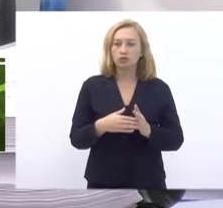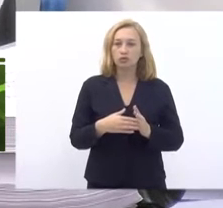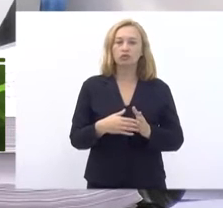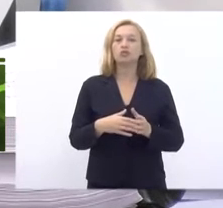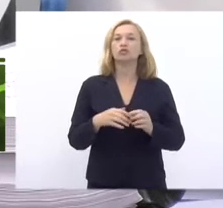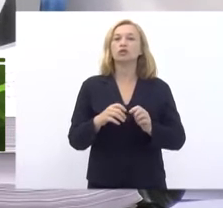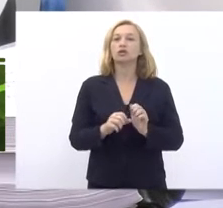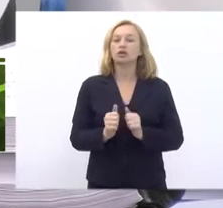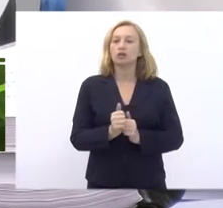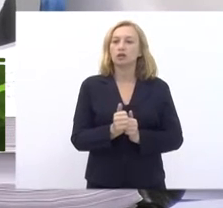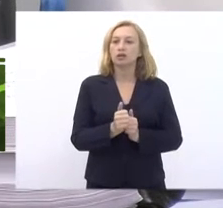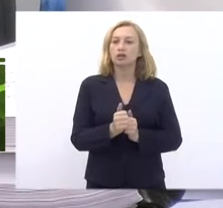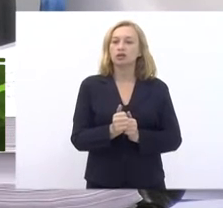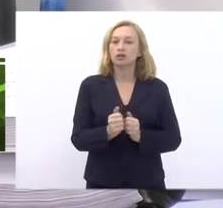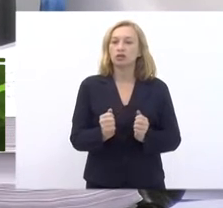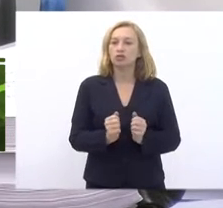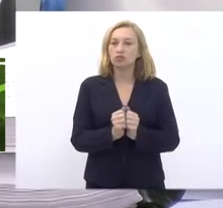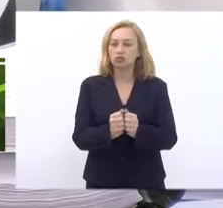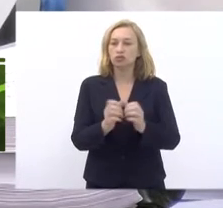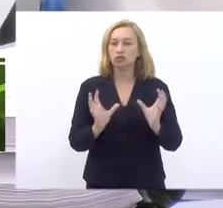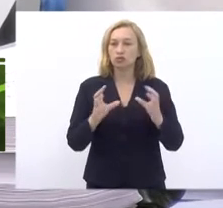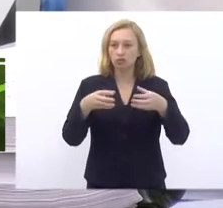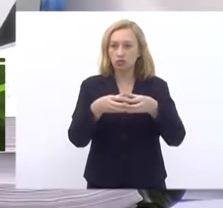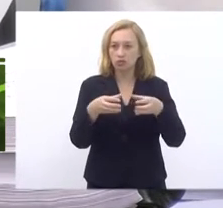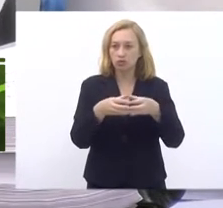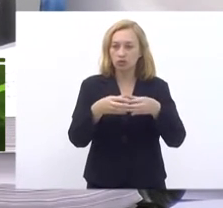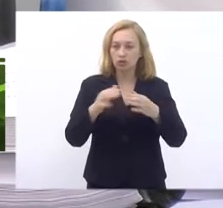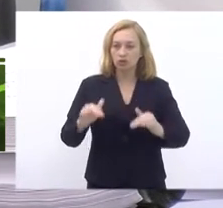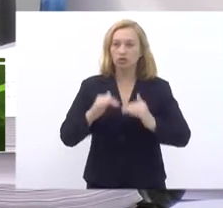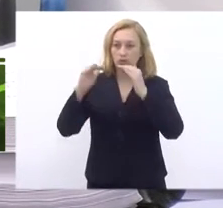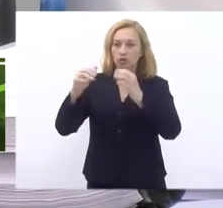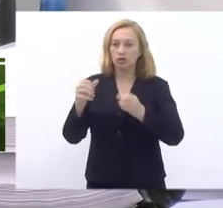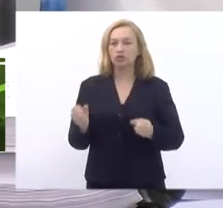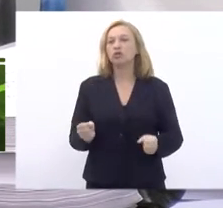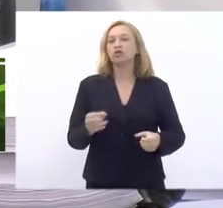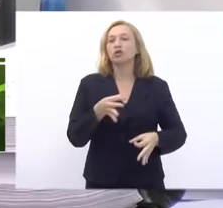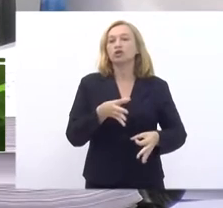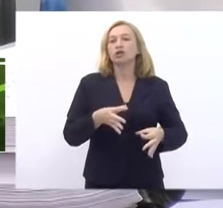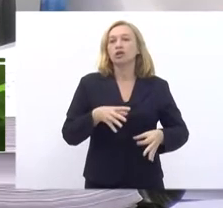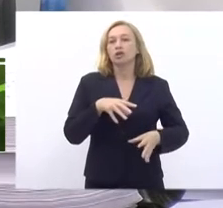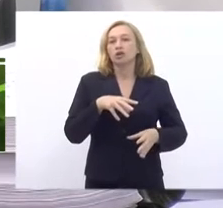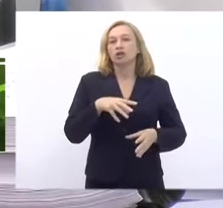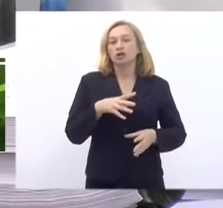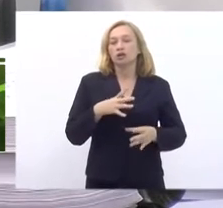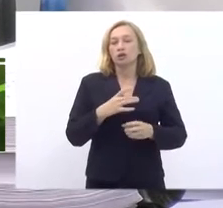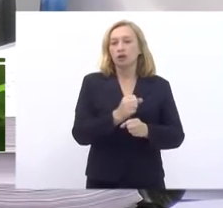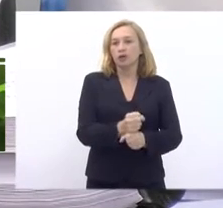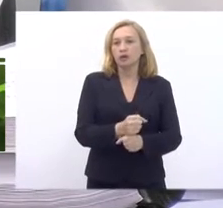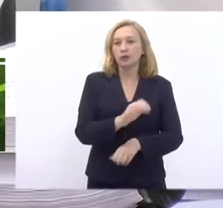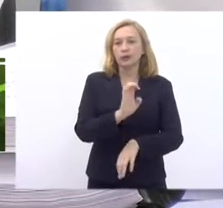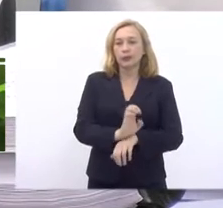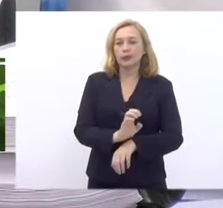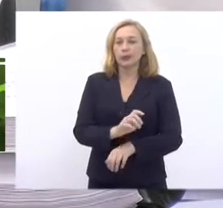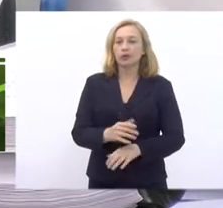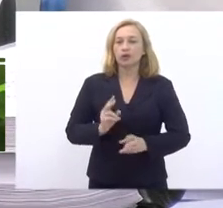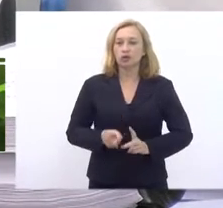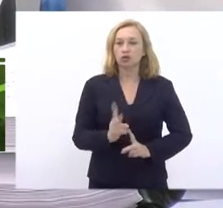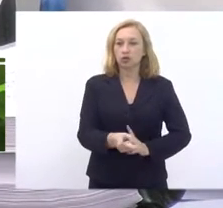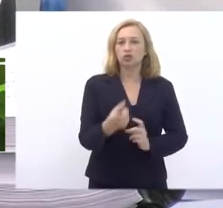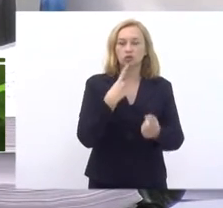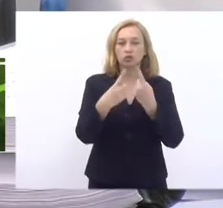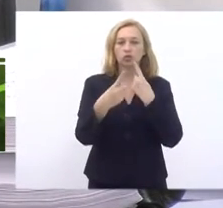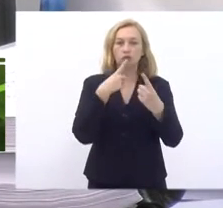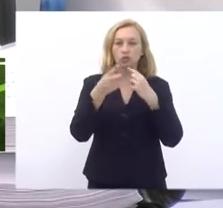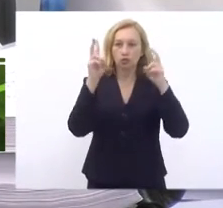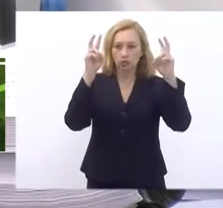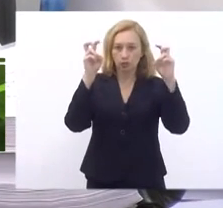assessoramento permanente a essa comissão, como o Tribunal de Contas do Estado. Com o objetivo de dar continuidade ao debate sobre a